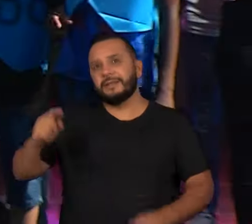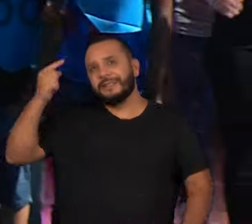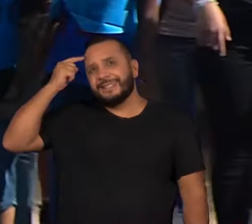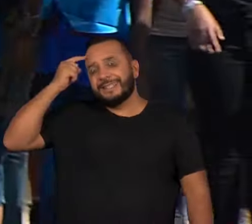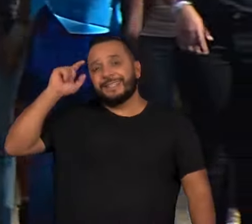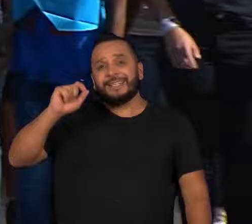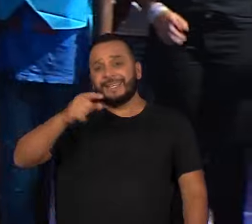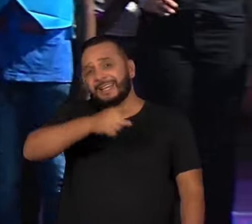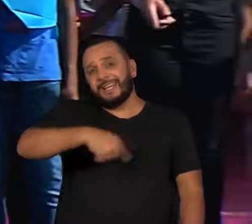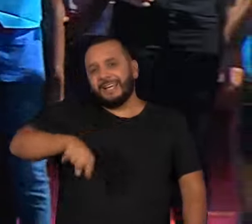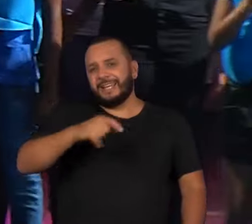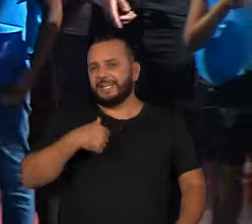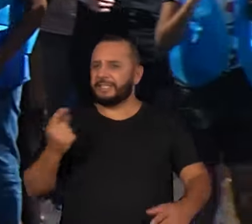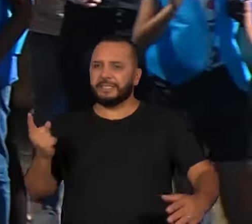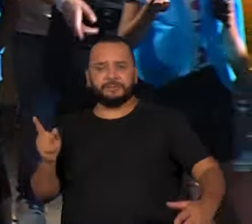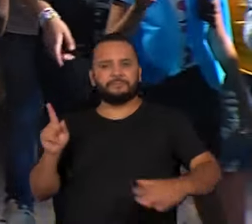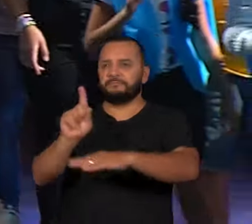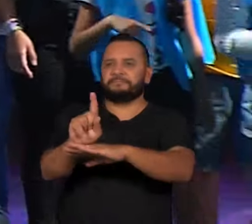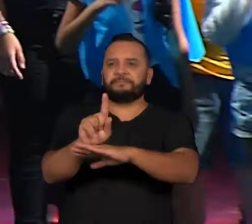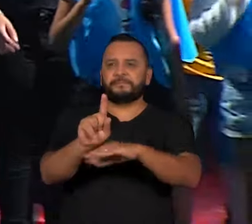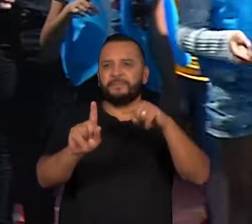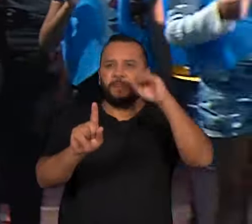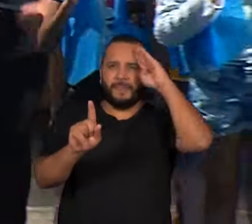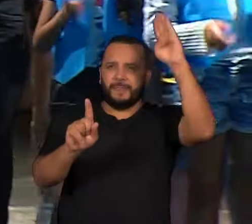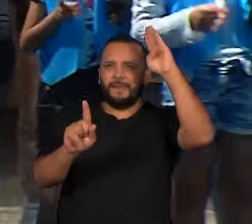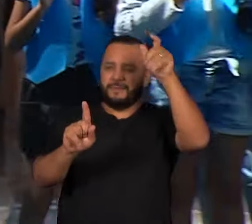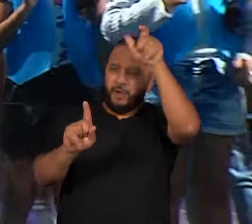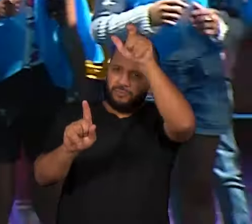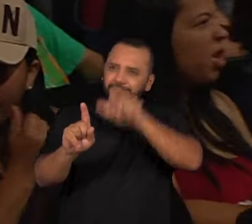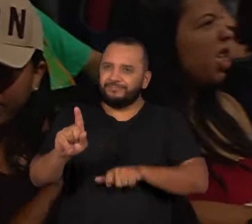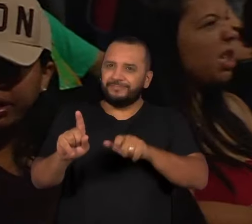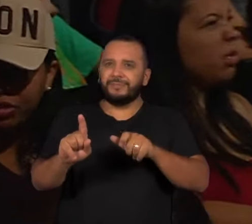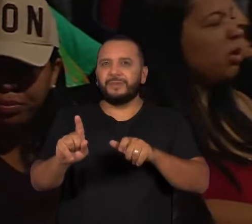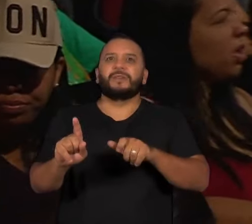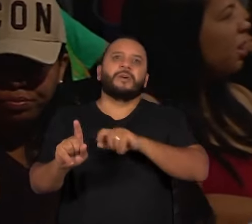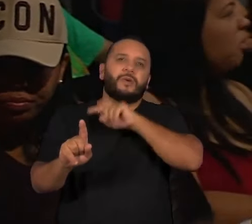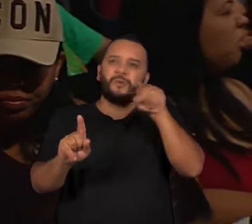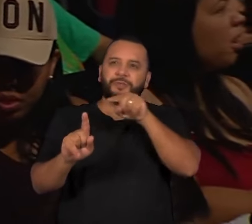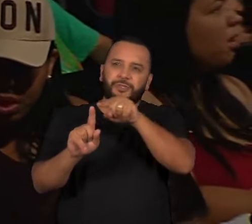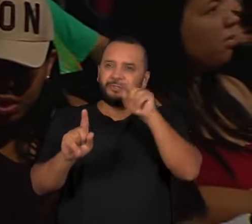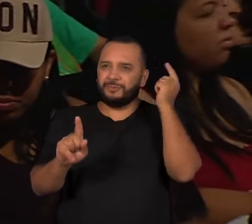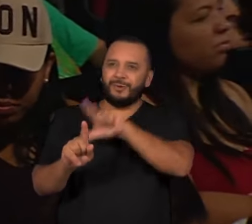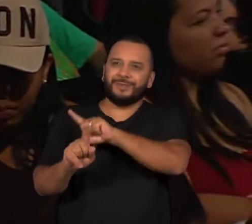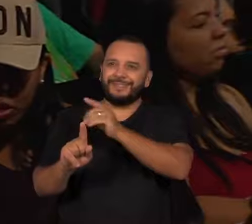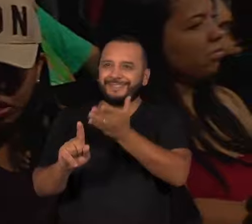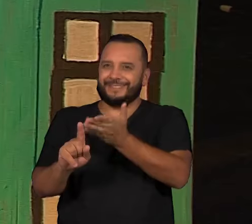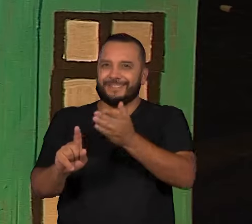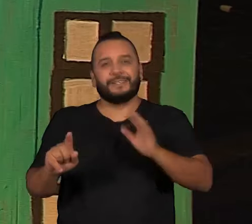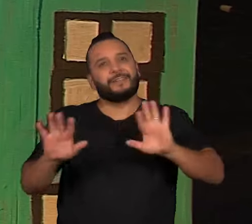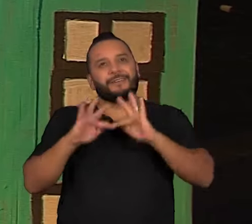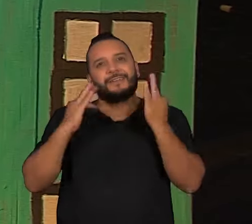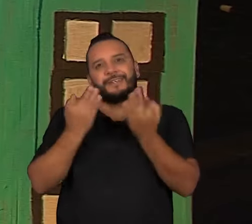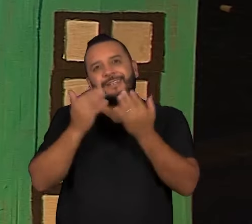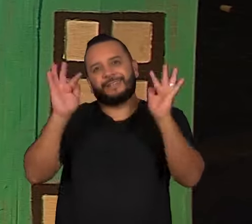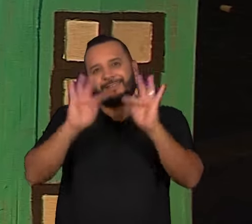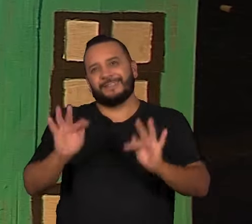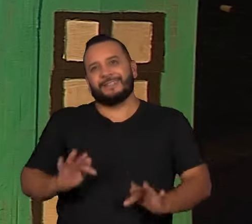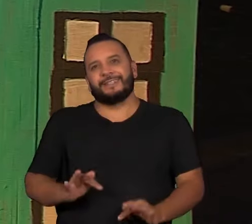fossem protagonistas, né? E foi plenamente atingido, vemos as famílias felizes também e que eles